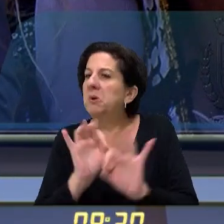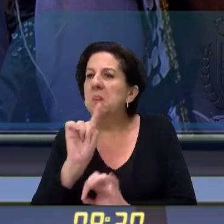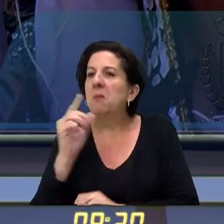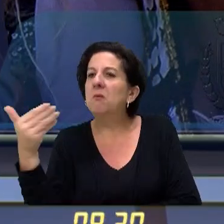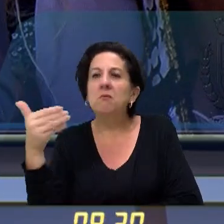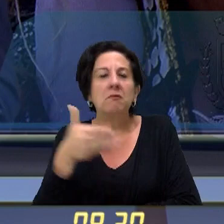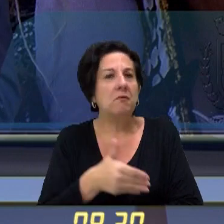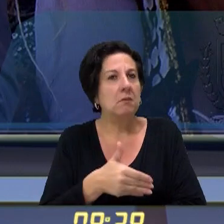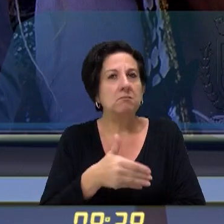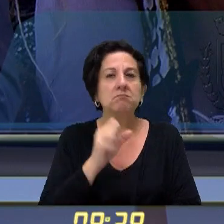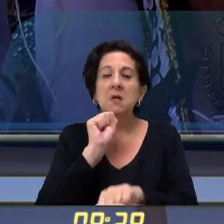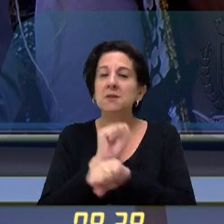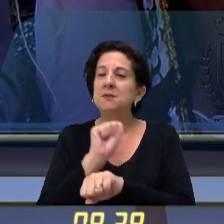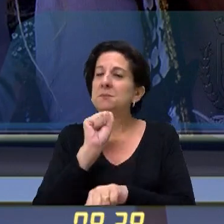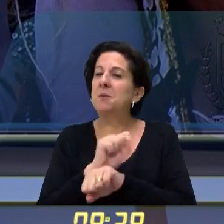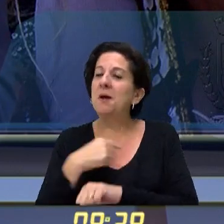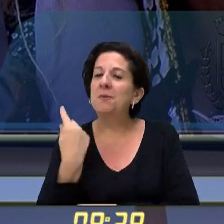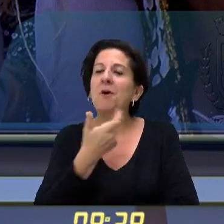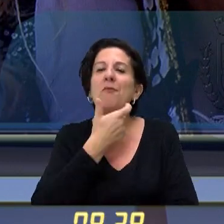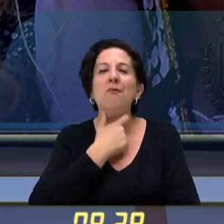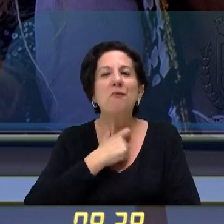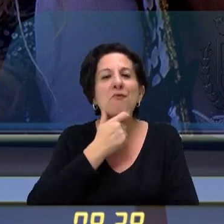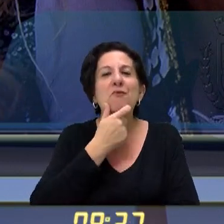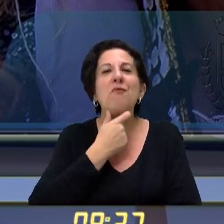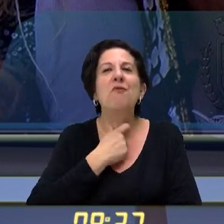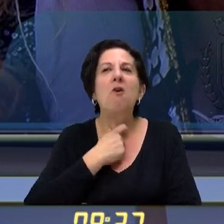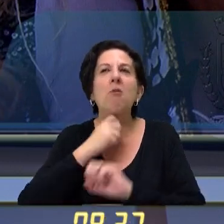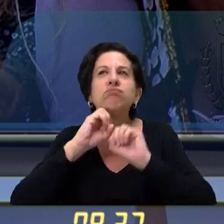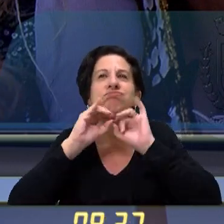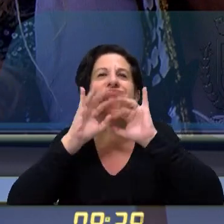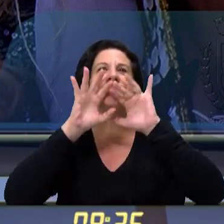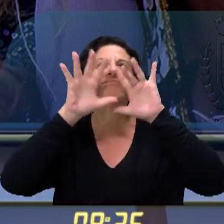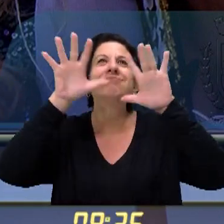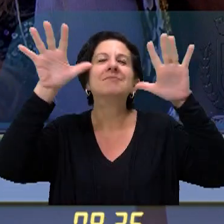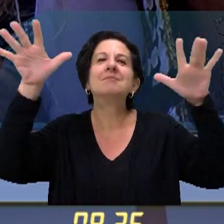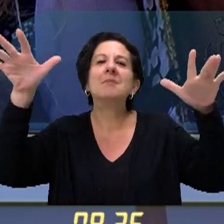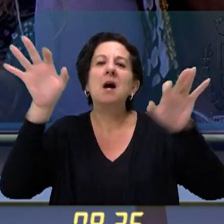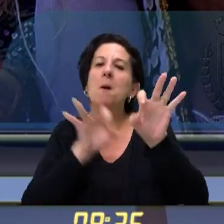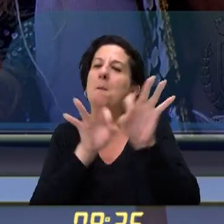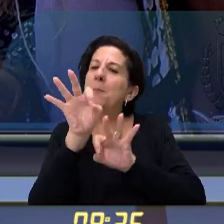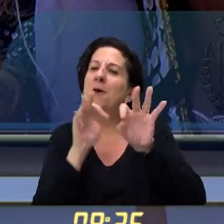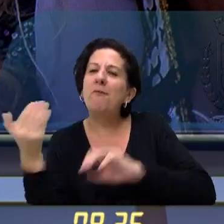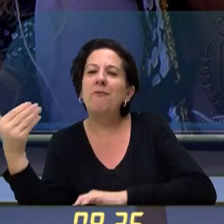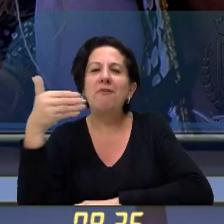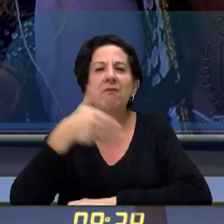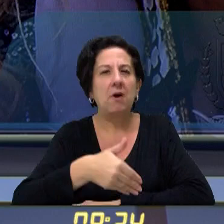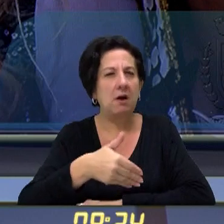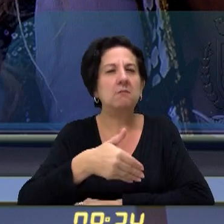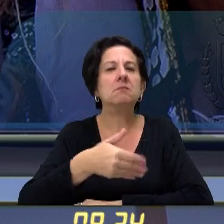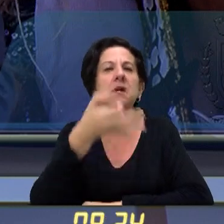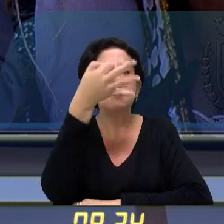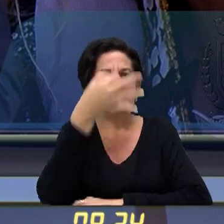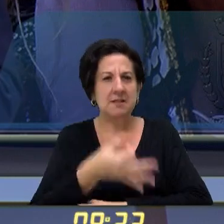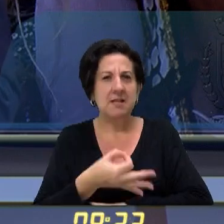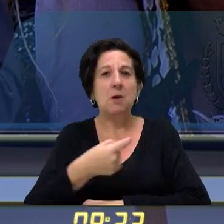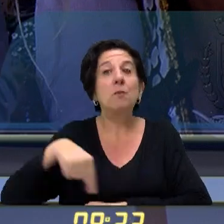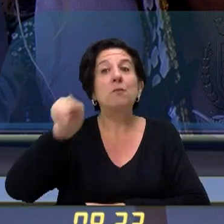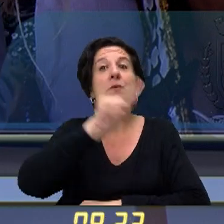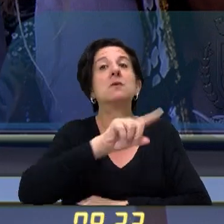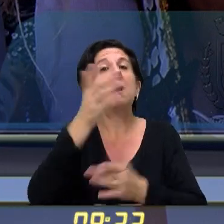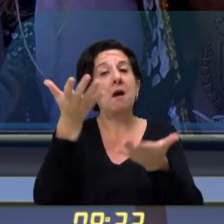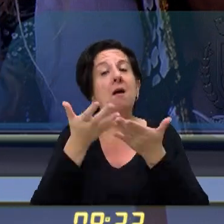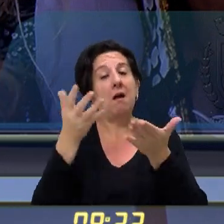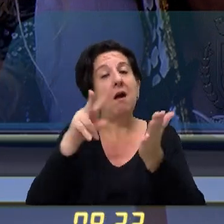veio. Espero que nossas vozes daqui talvez ecoem e o projeto, se vier, que venha de acordo com as pretensões